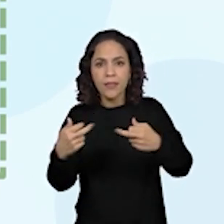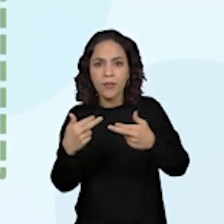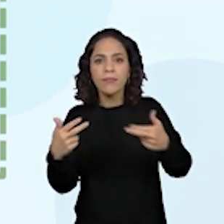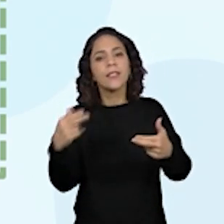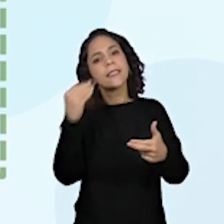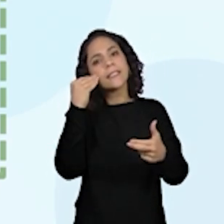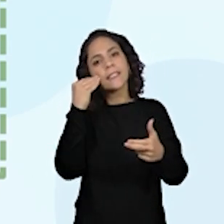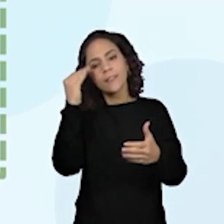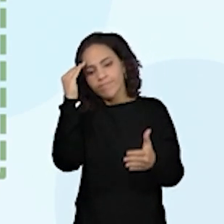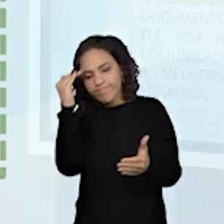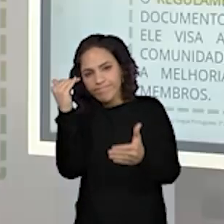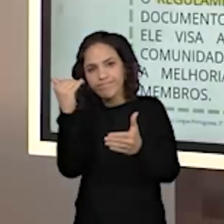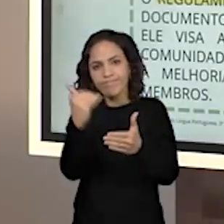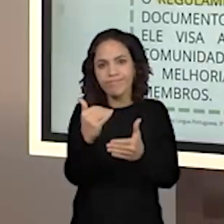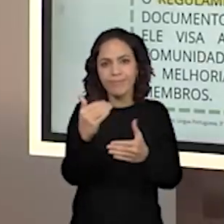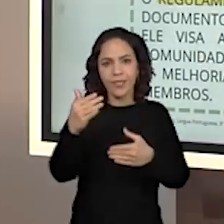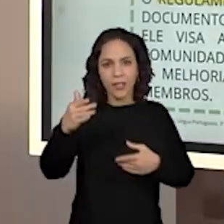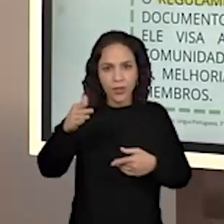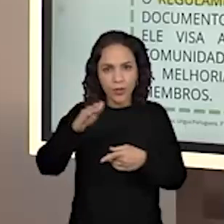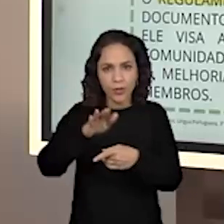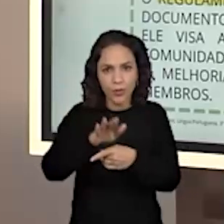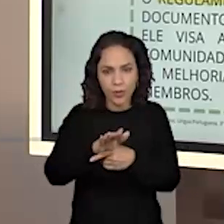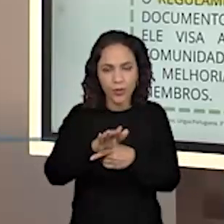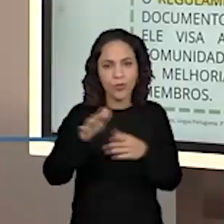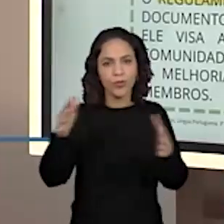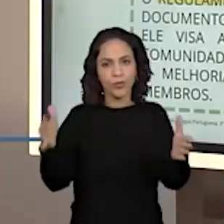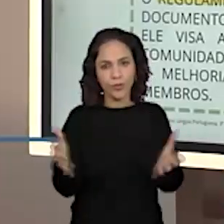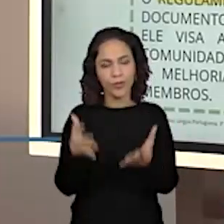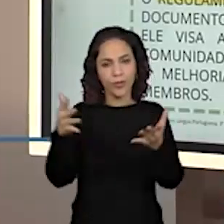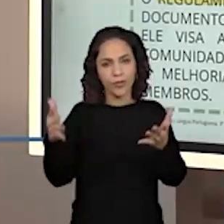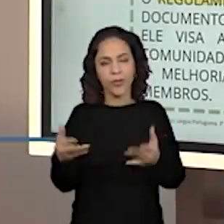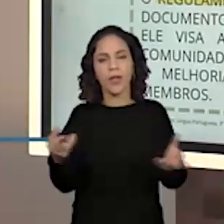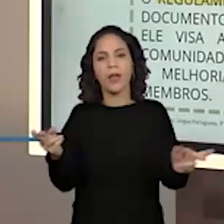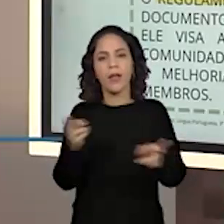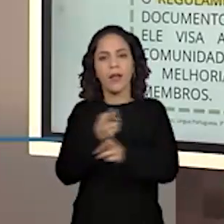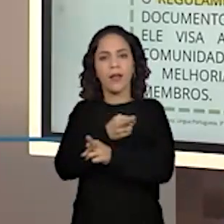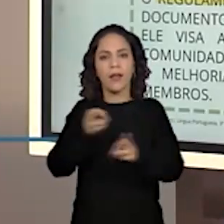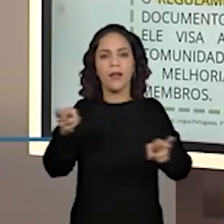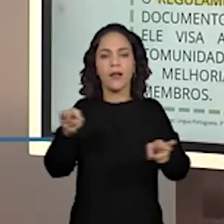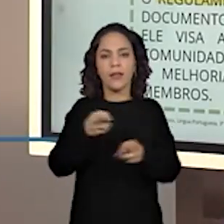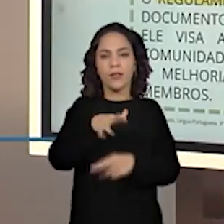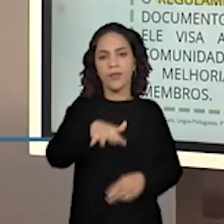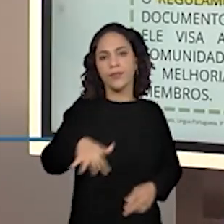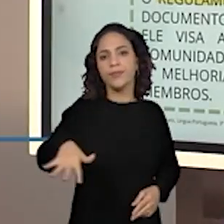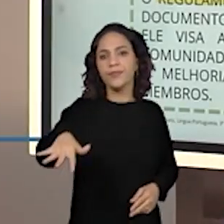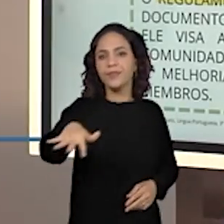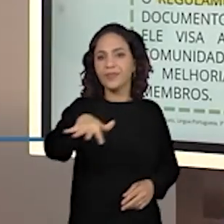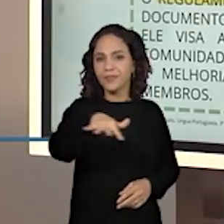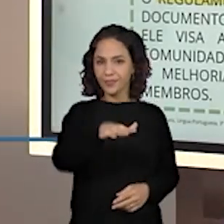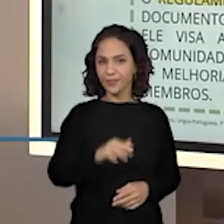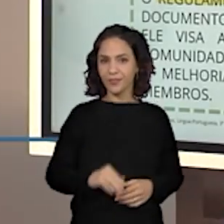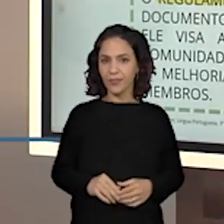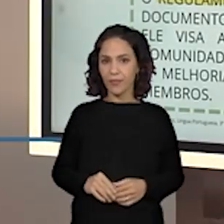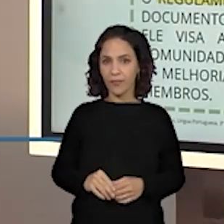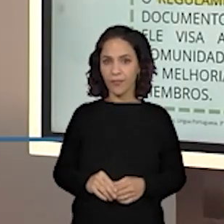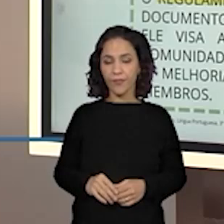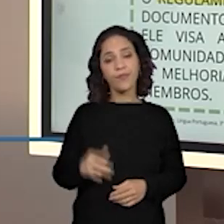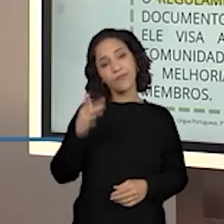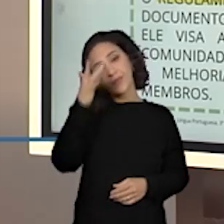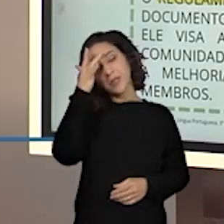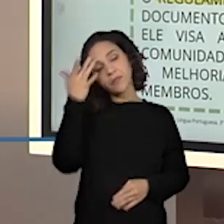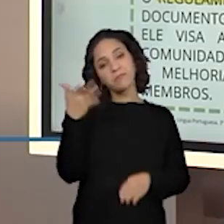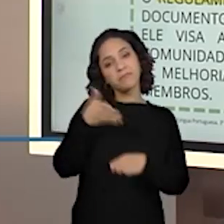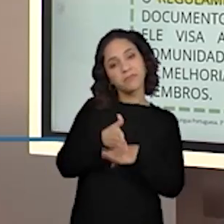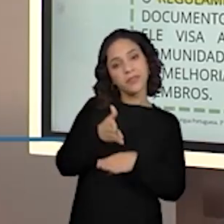nesta contribuição às relações dos seus membros, às relações das pessoas que